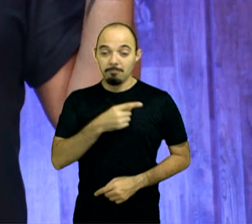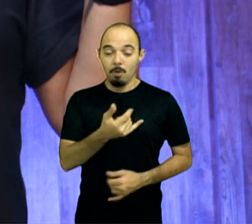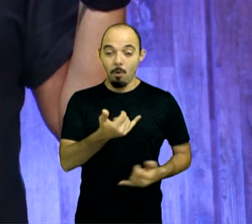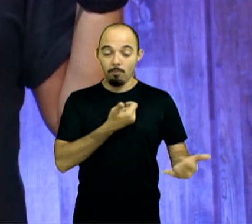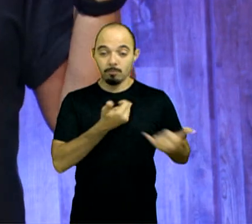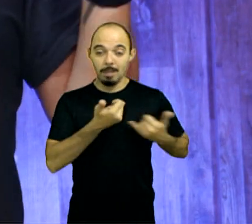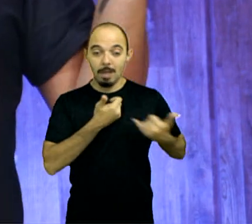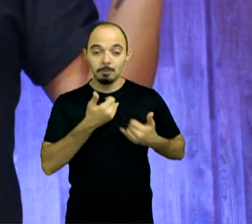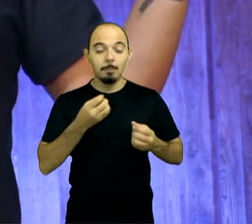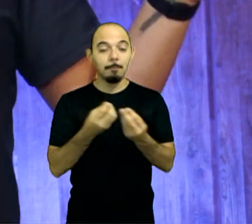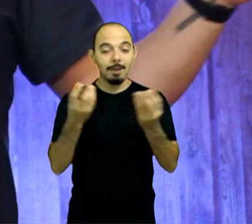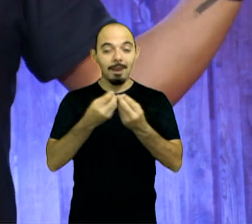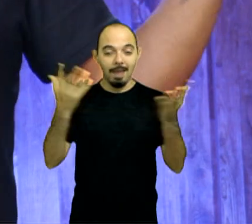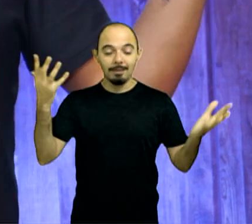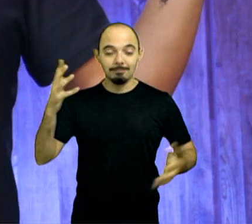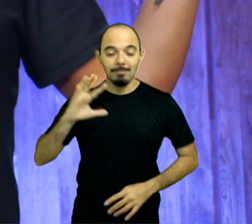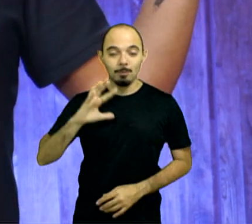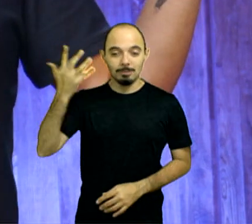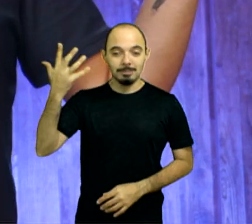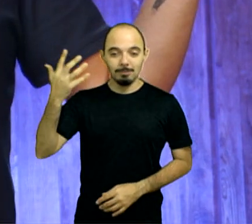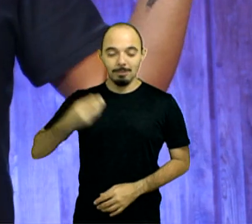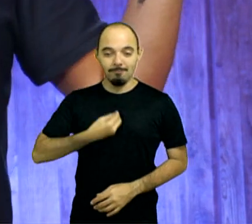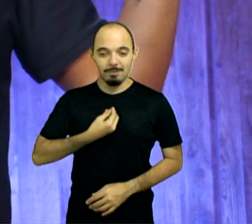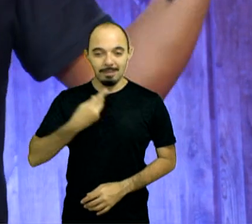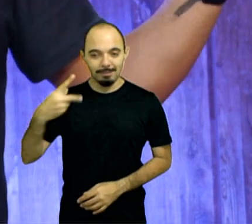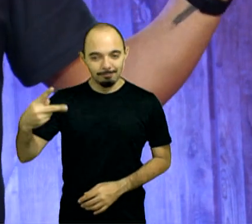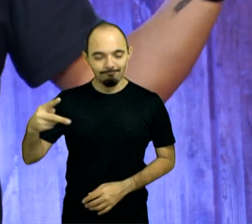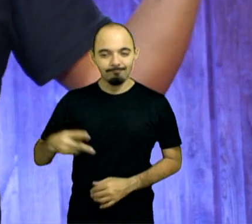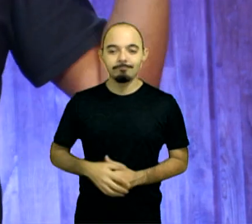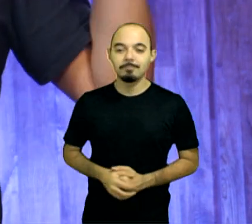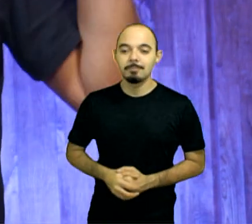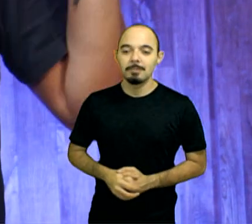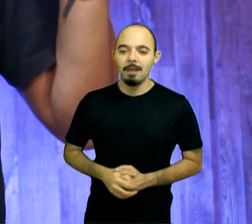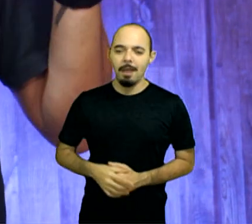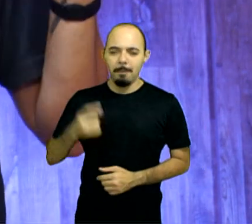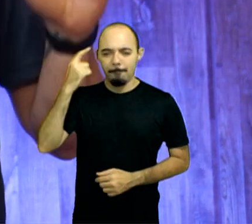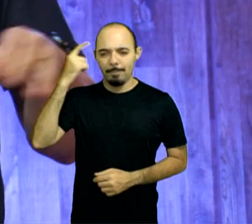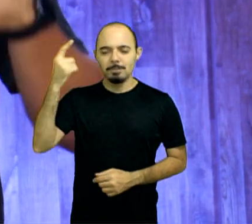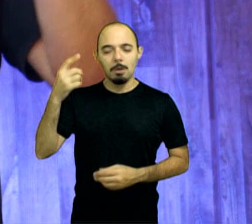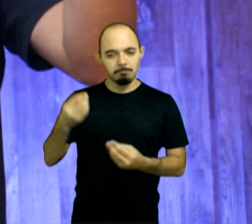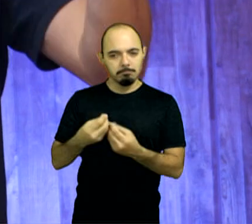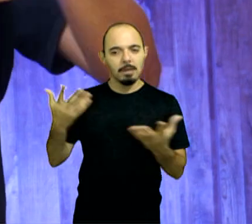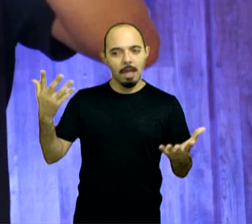ah, não preciso, o problema é dele, ele tem os milagres dele e o dia vai chegar